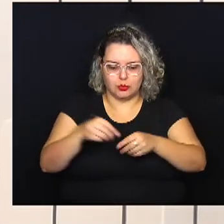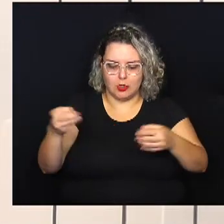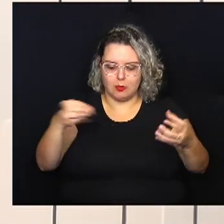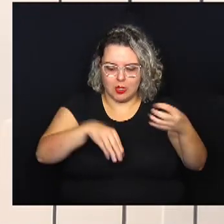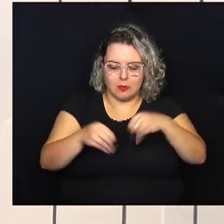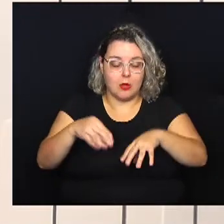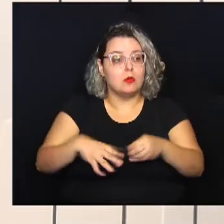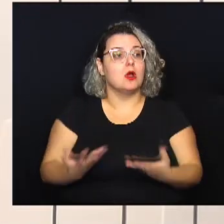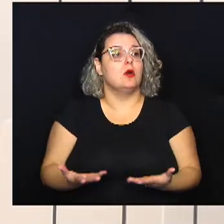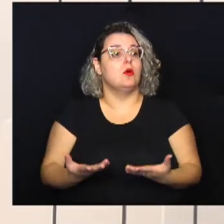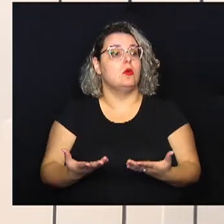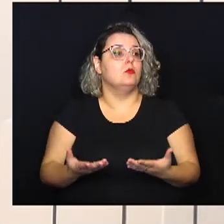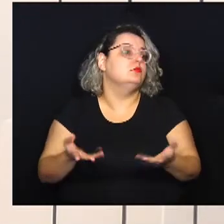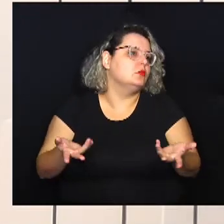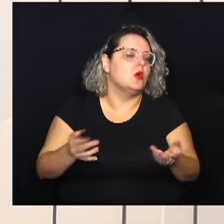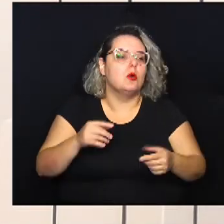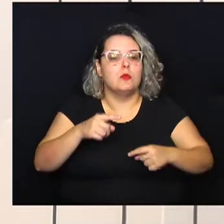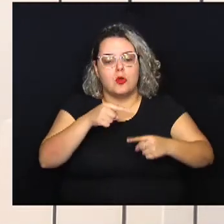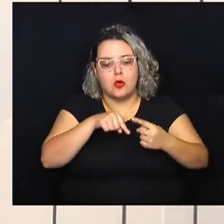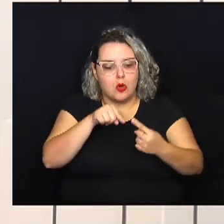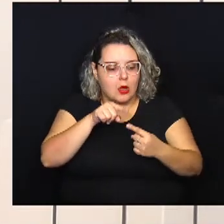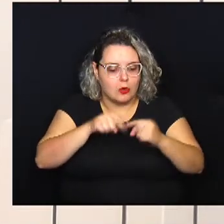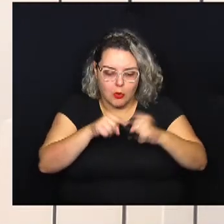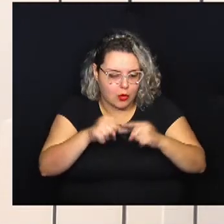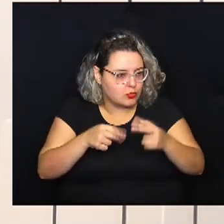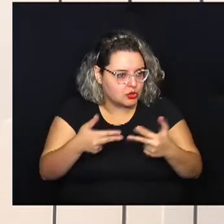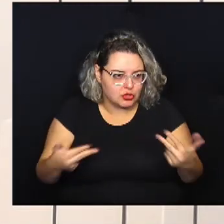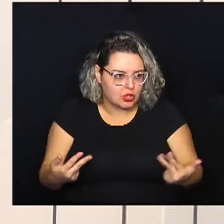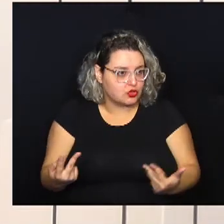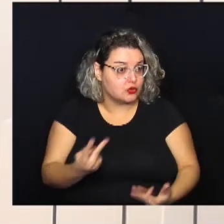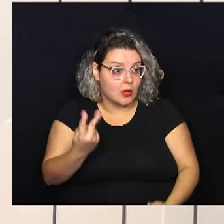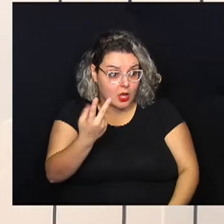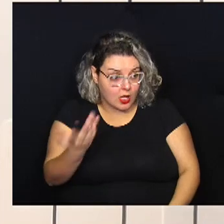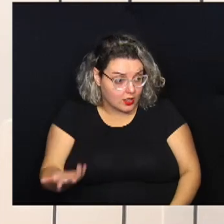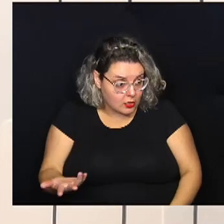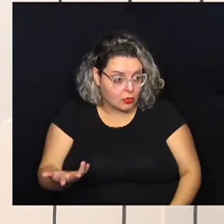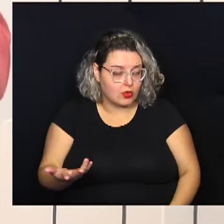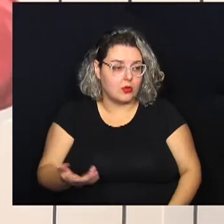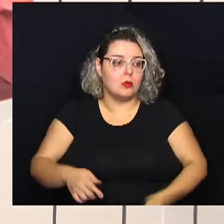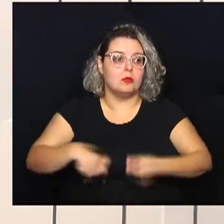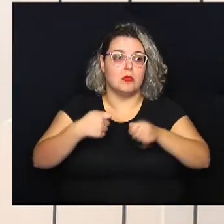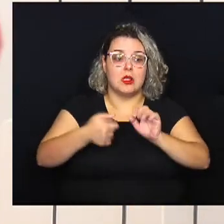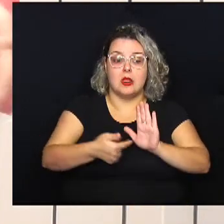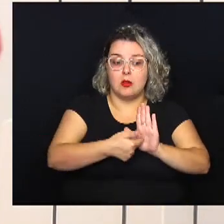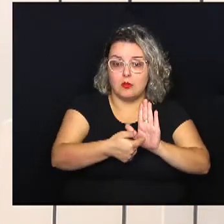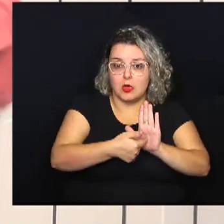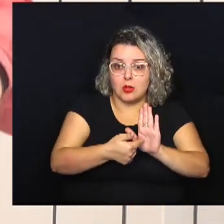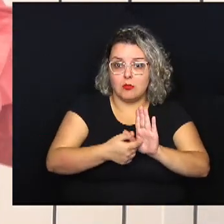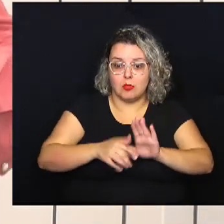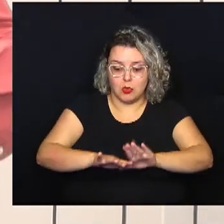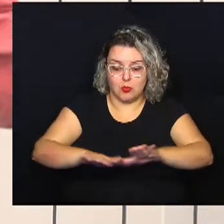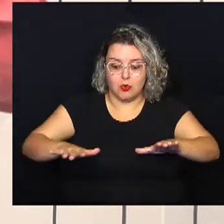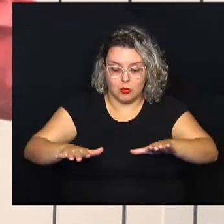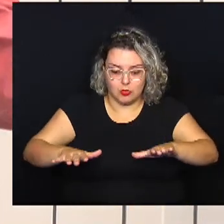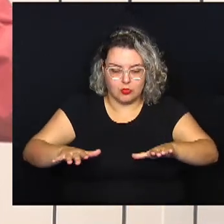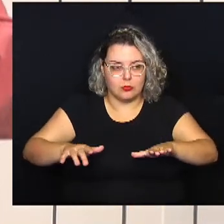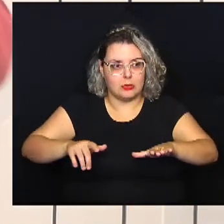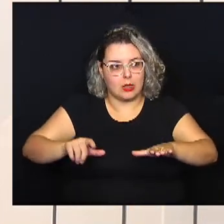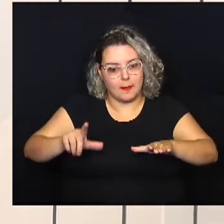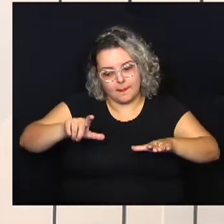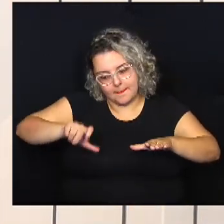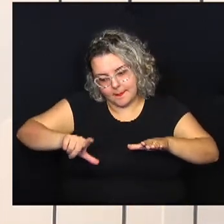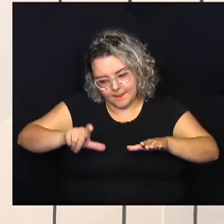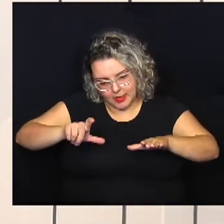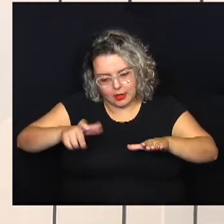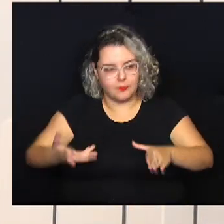guardados, sobre os objetos de valor. Eles devem aparecer ali no primeiro plano,